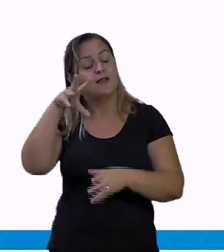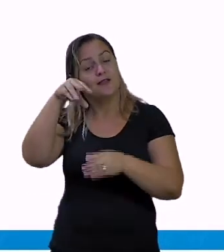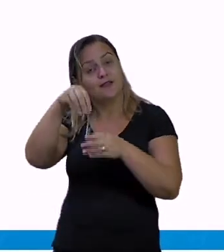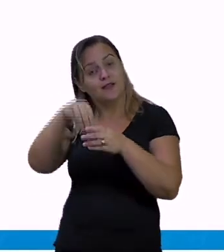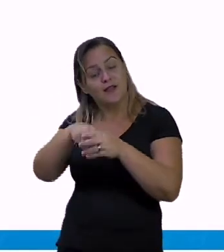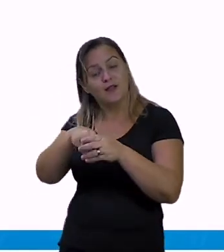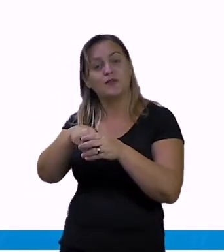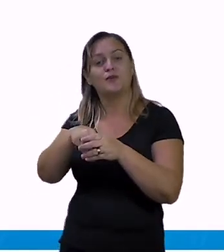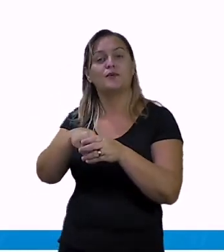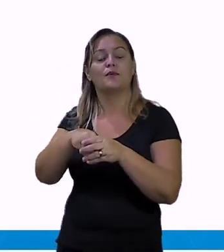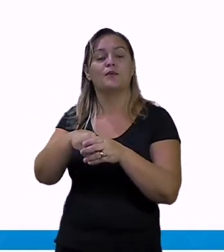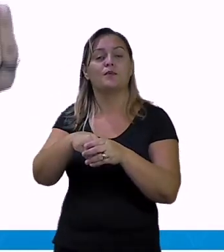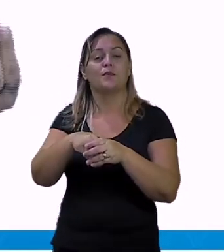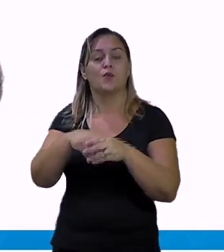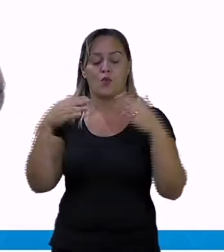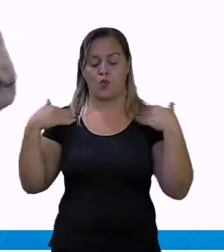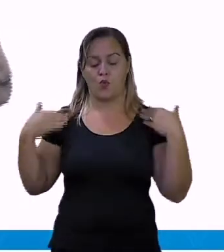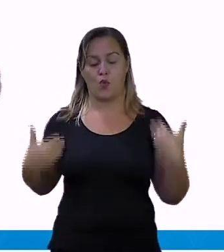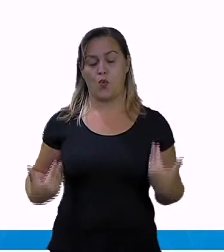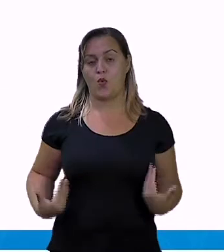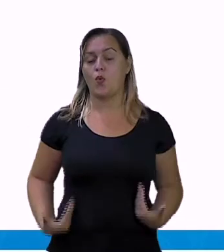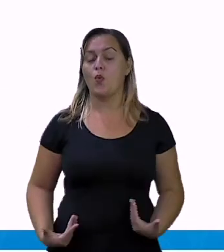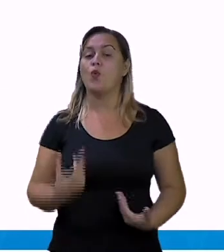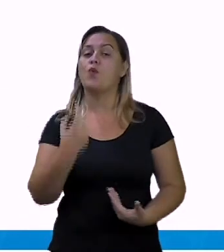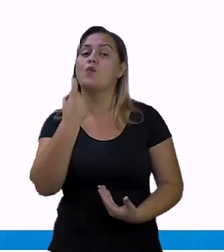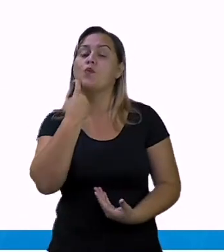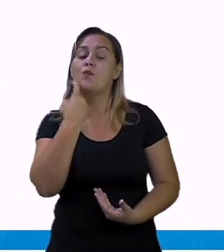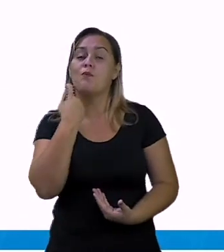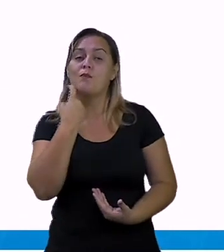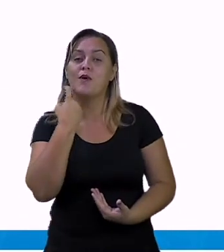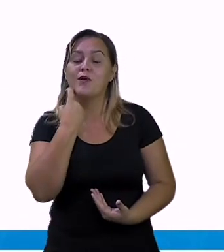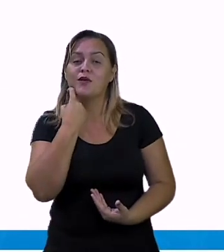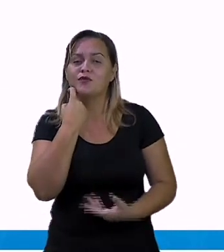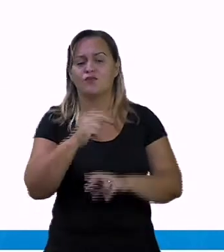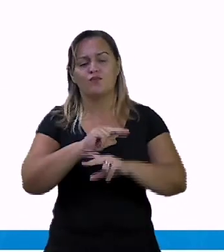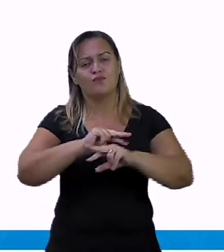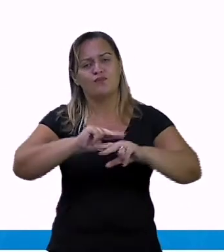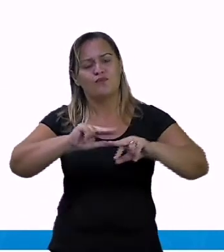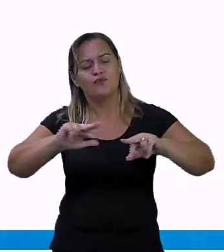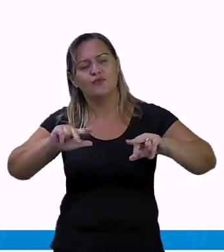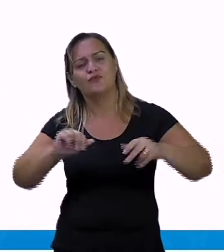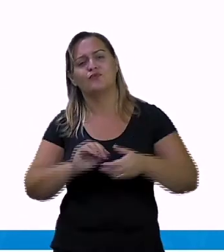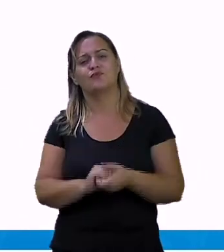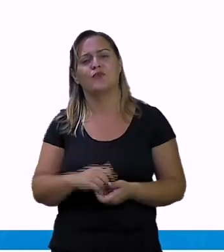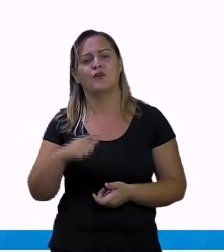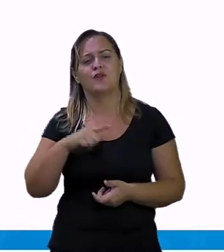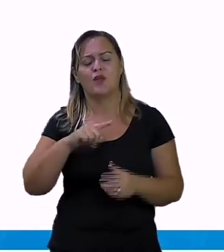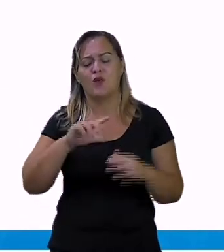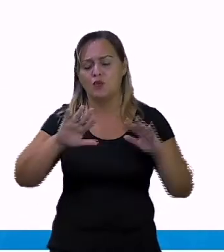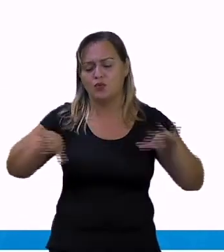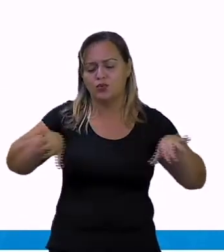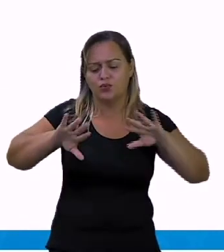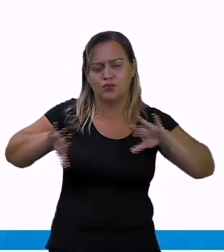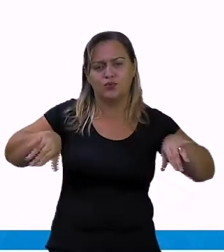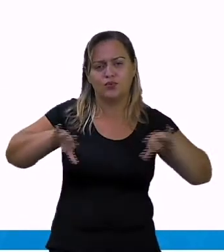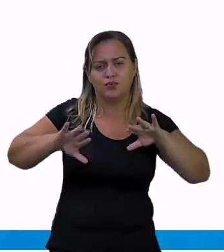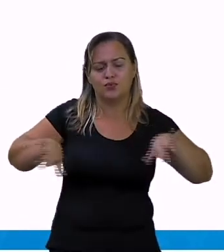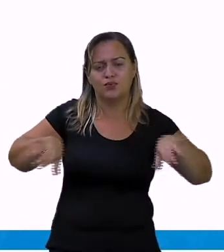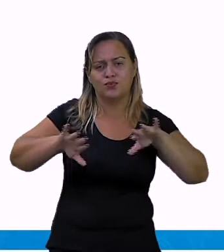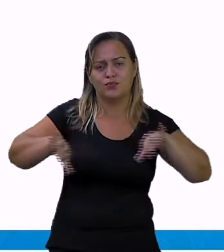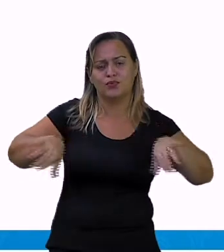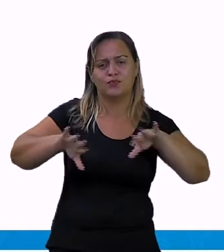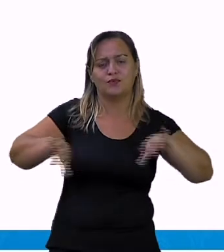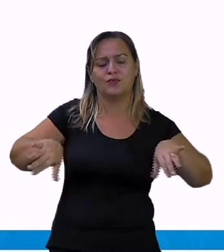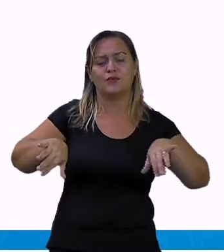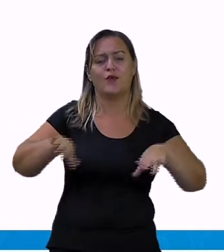né? Além da musculatura, eles vão ter nadadeiras que ajudam a controlar